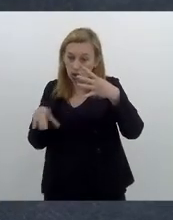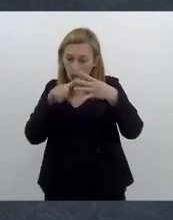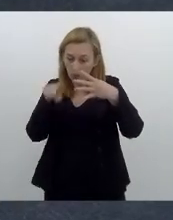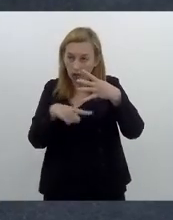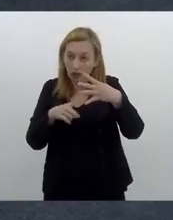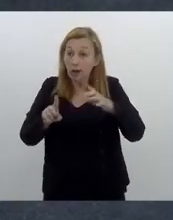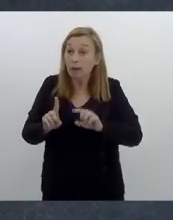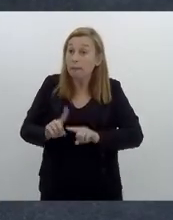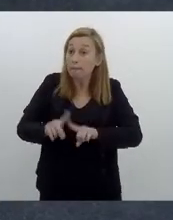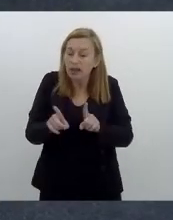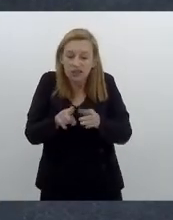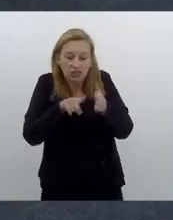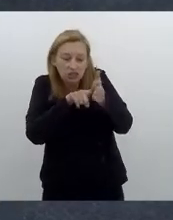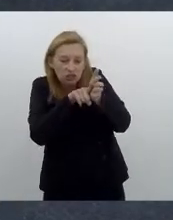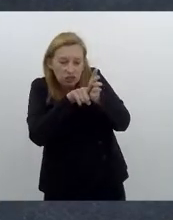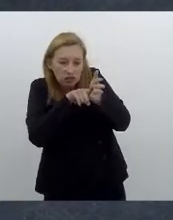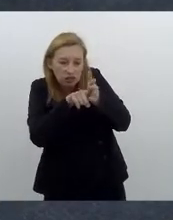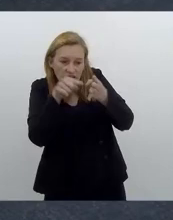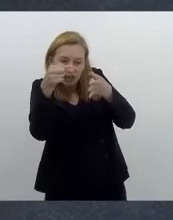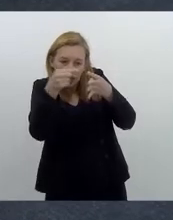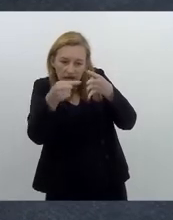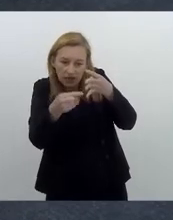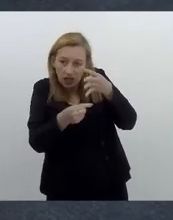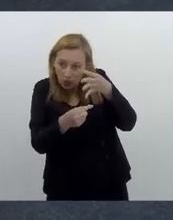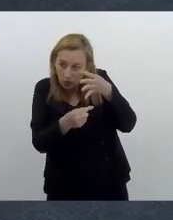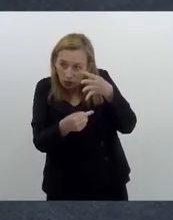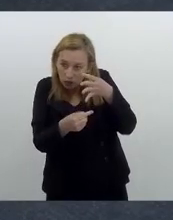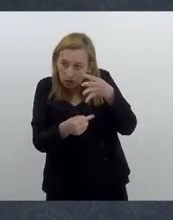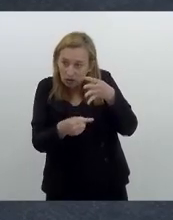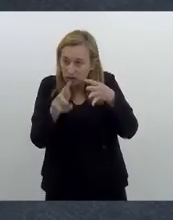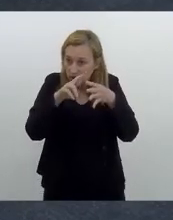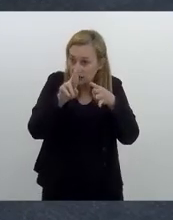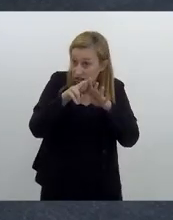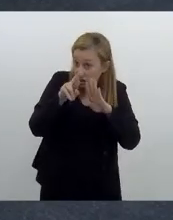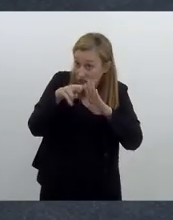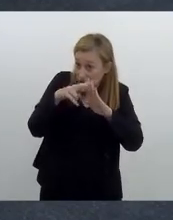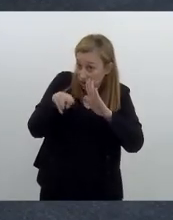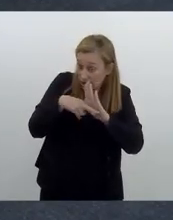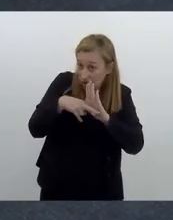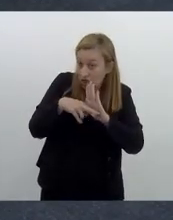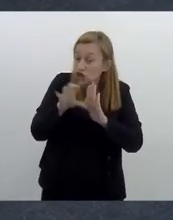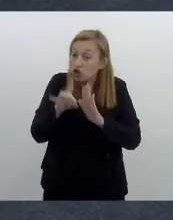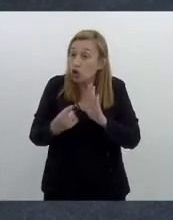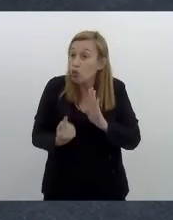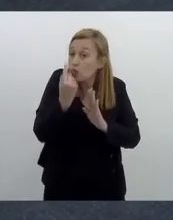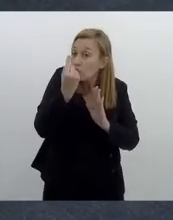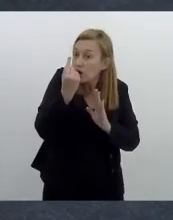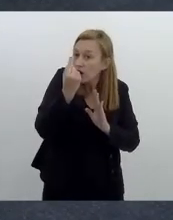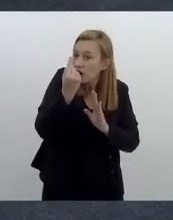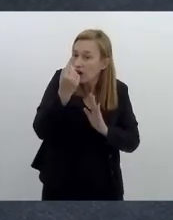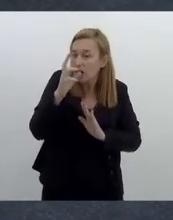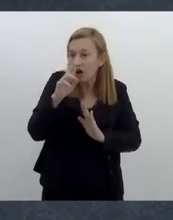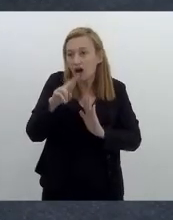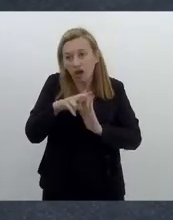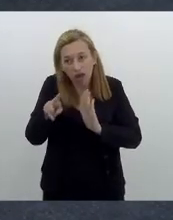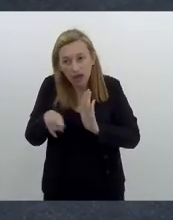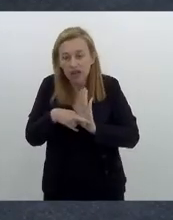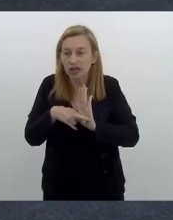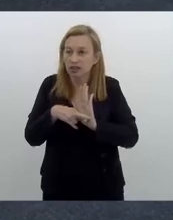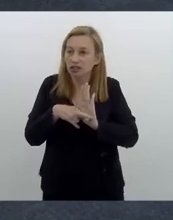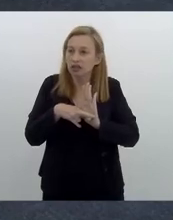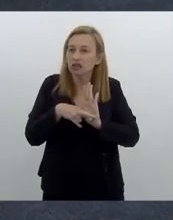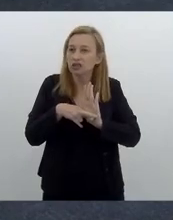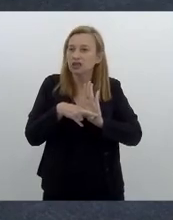a gente Examina cada uma das regras Em cada um dos incisos Só em uma regra Em uma regra